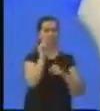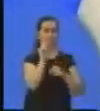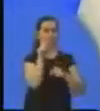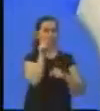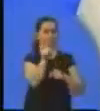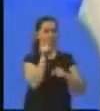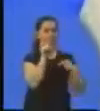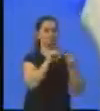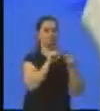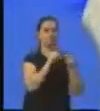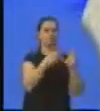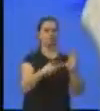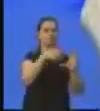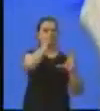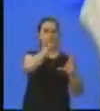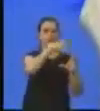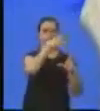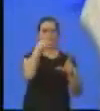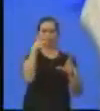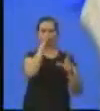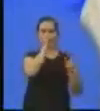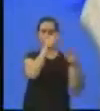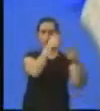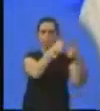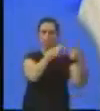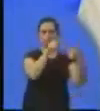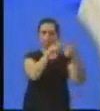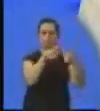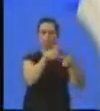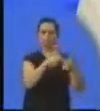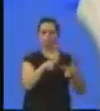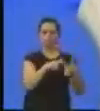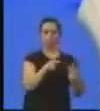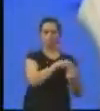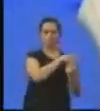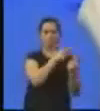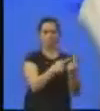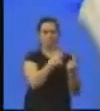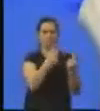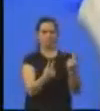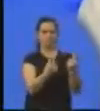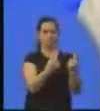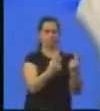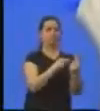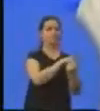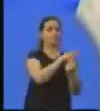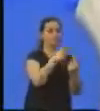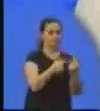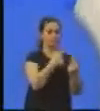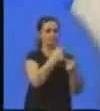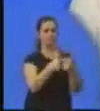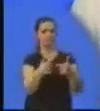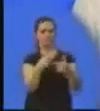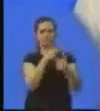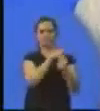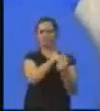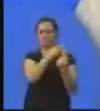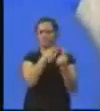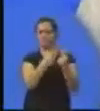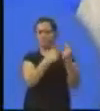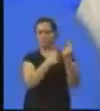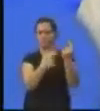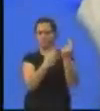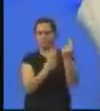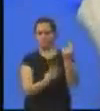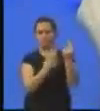vai colocar mais divisões. Ao invés de dividir de π sobre 2, divide em π sobre 4. Então, se quiser colocar mais